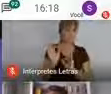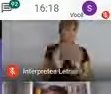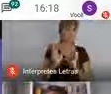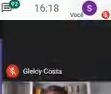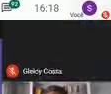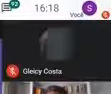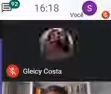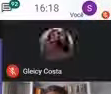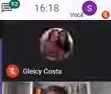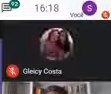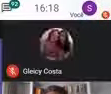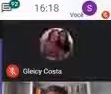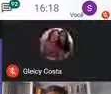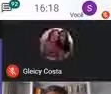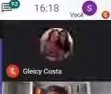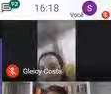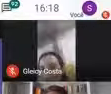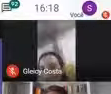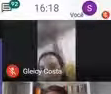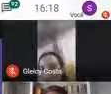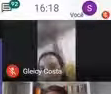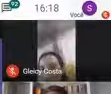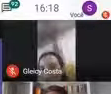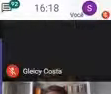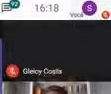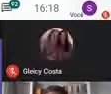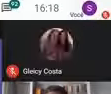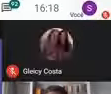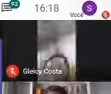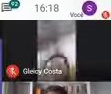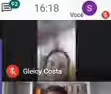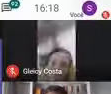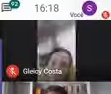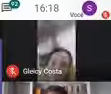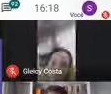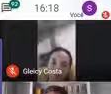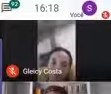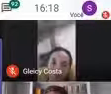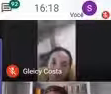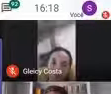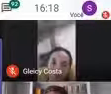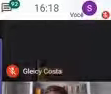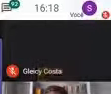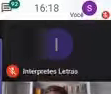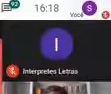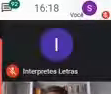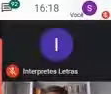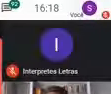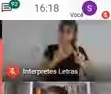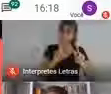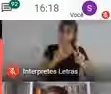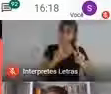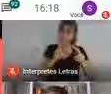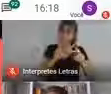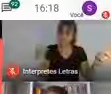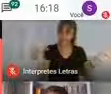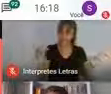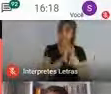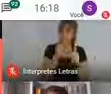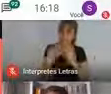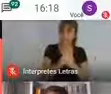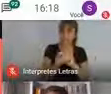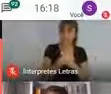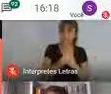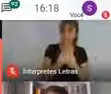de agosto, né, com essa programação que está realmente representando a diversidade, né, social que